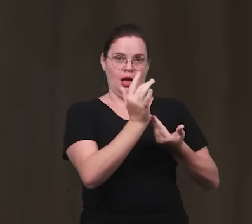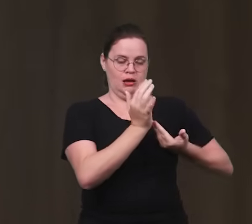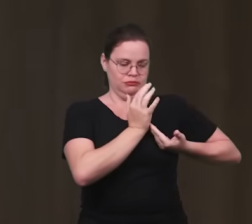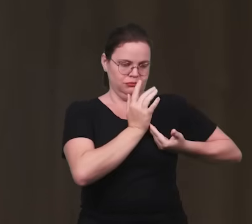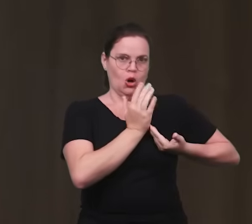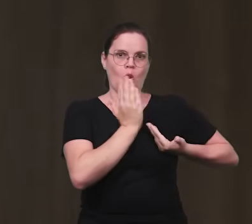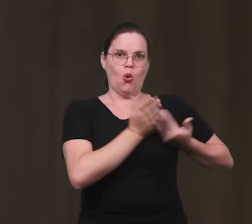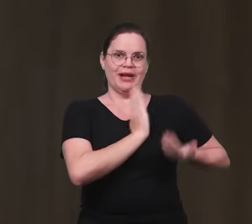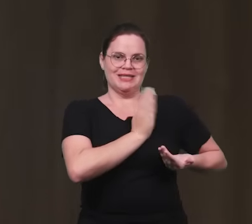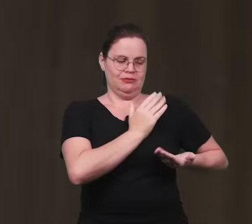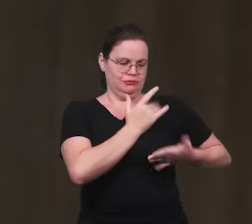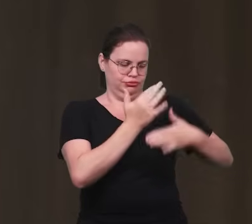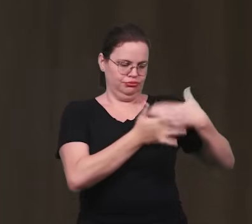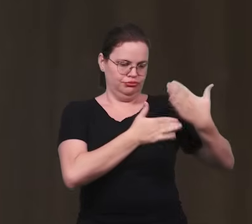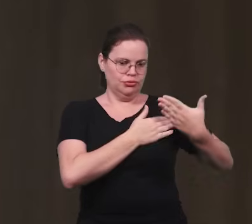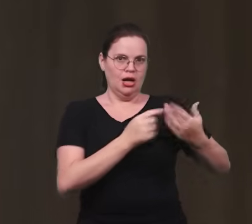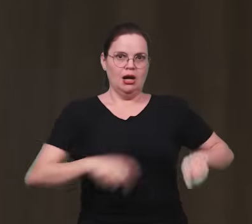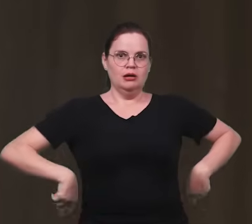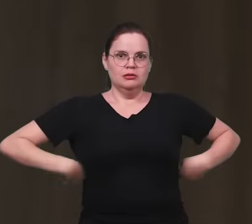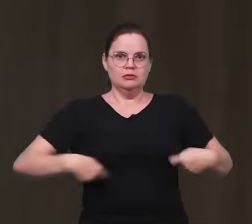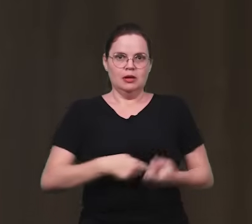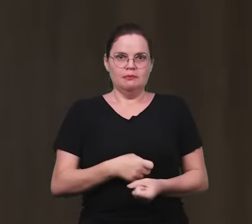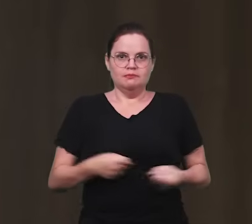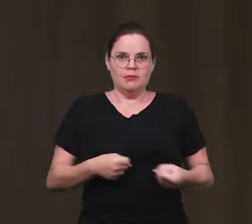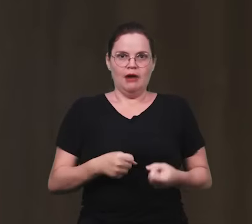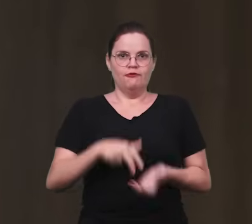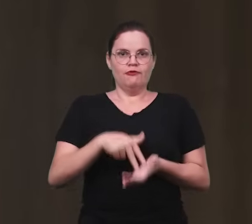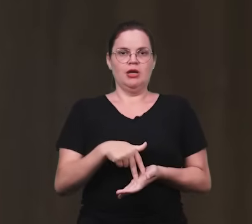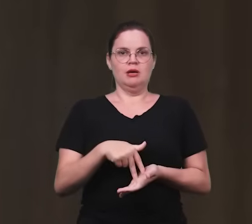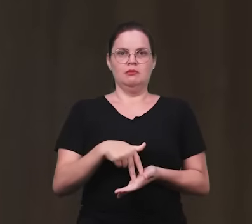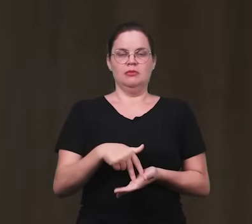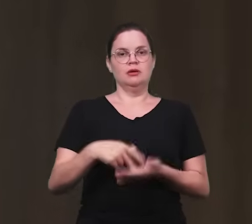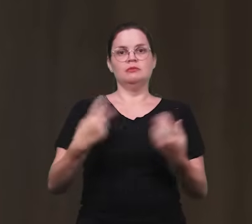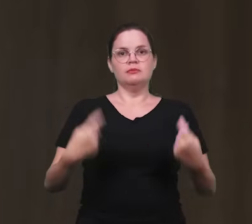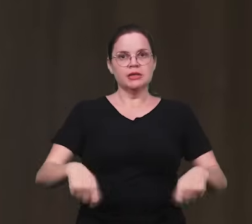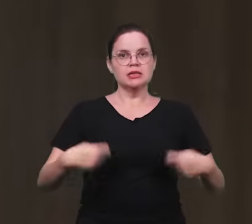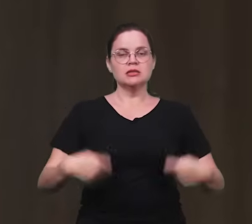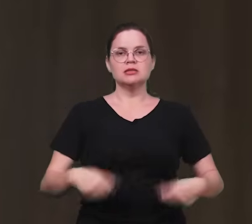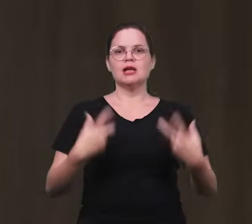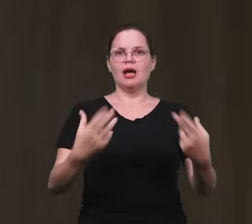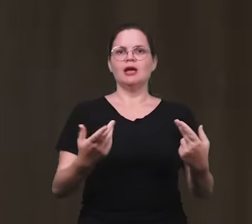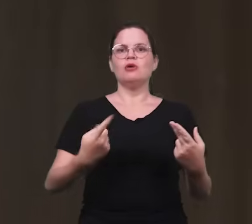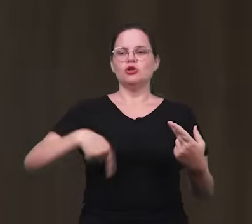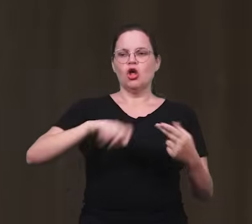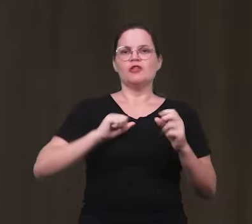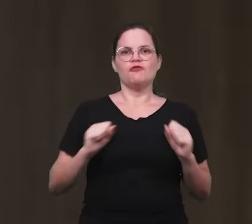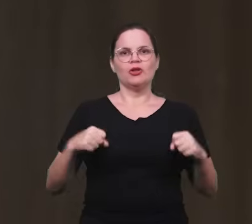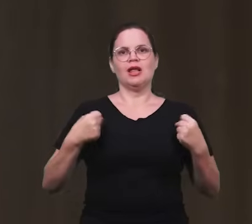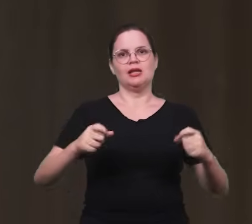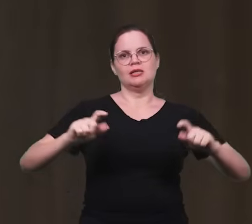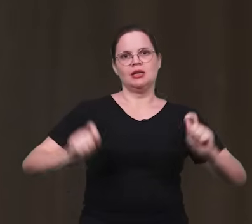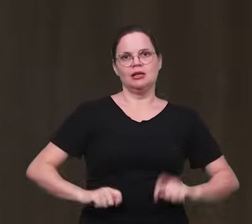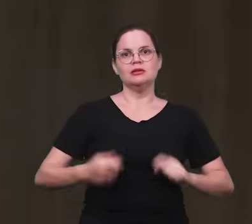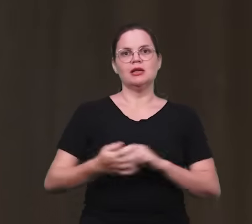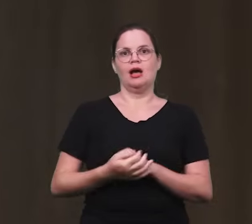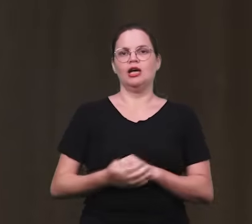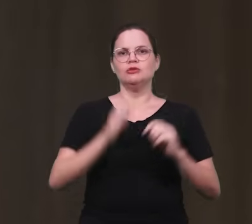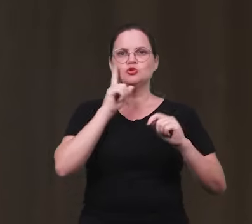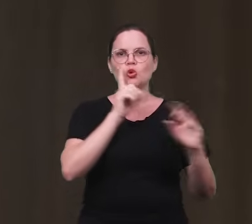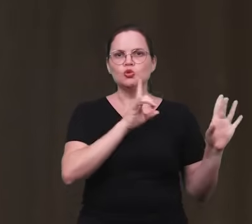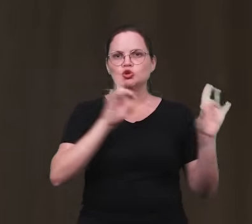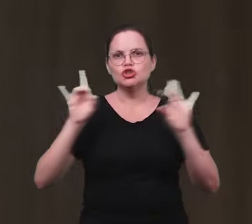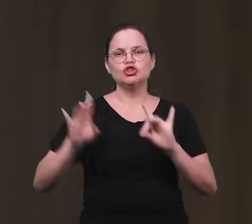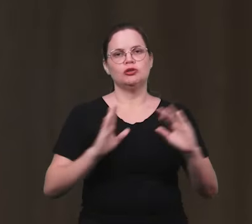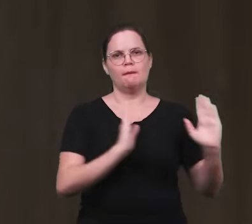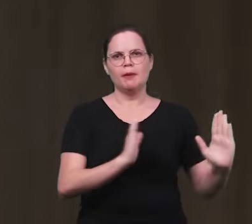Então, o tempo agora é de se fortalecer, é de ter essa disciplina que a Andréia falou. Se nós não nos fortalecermos na